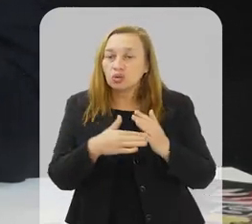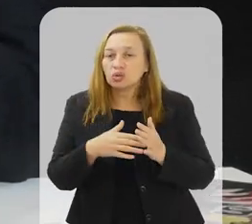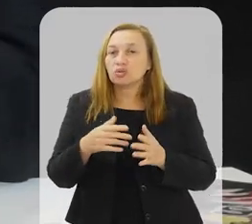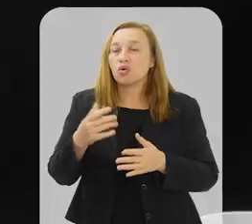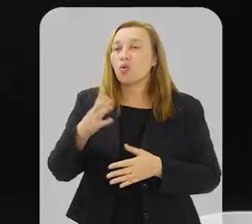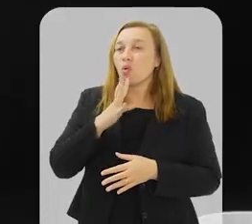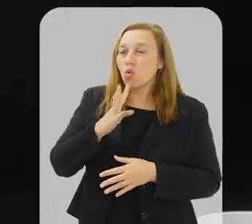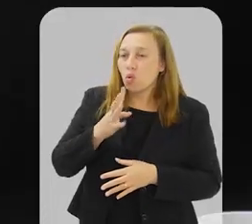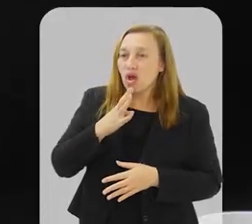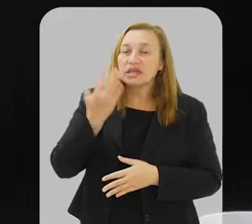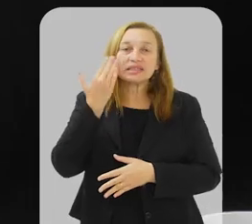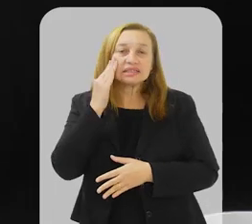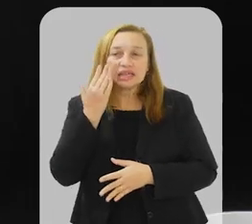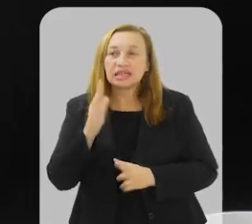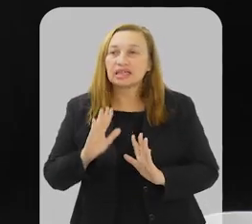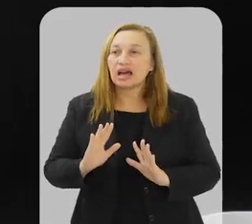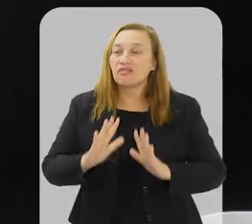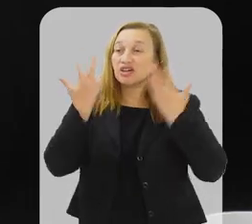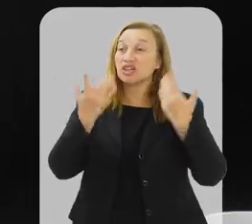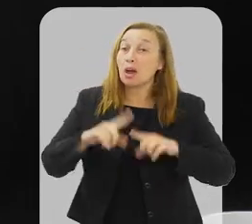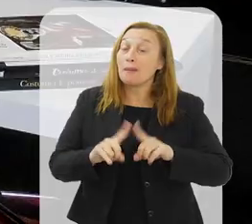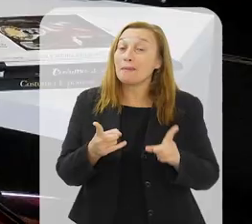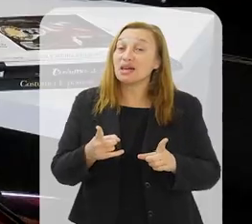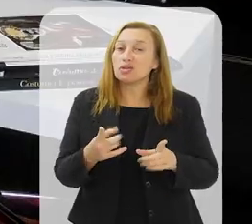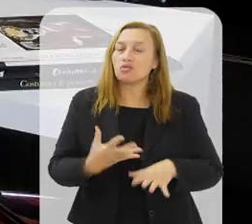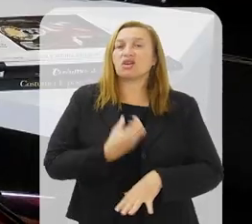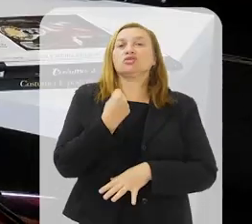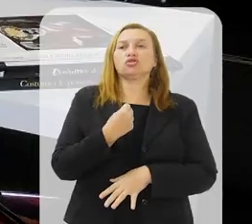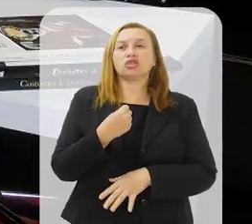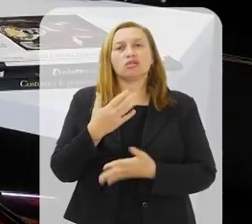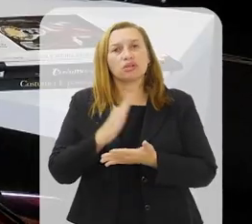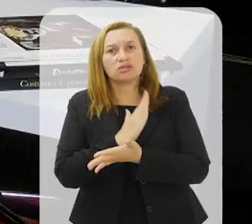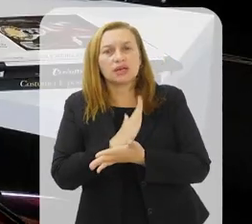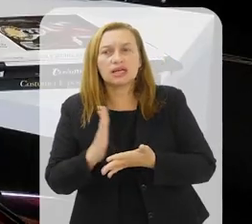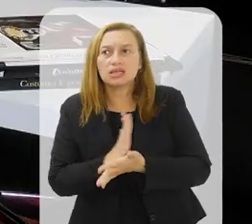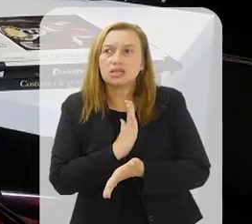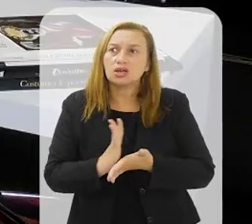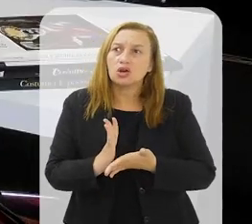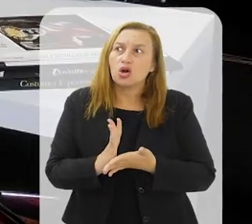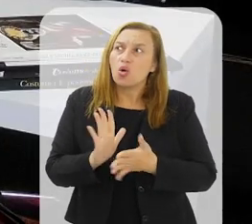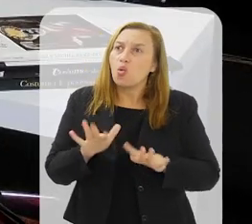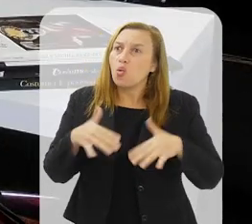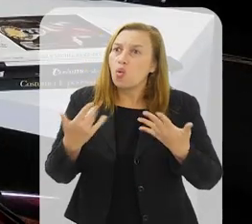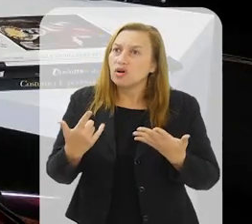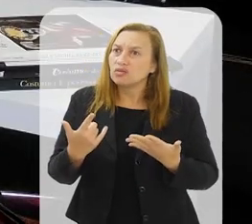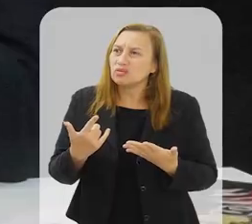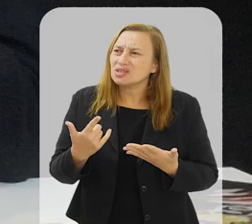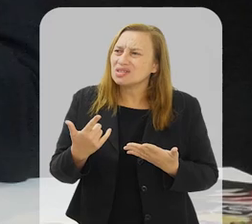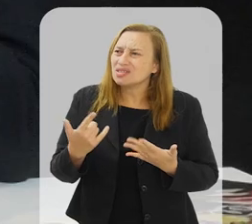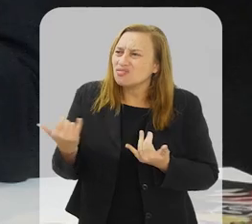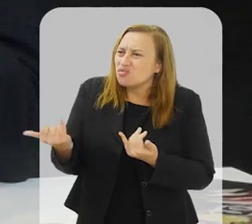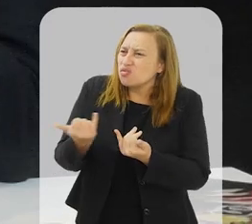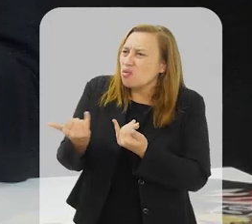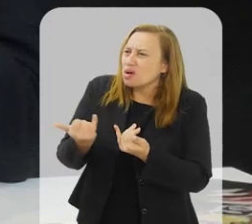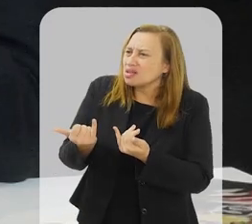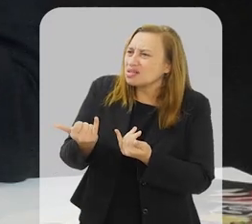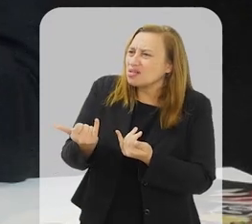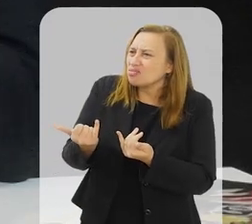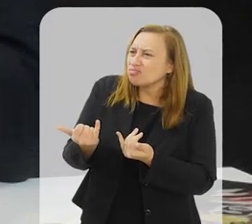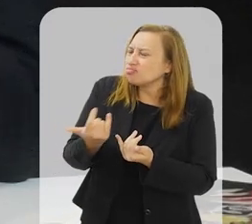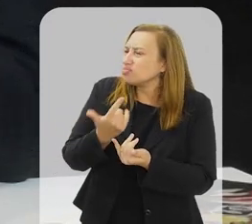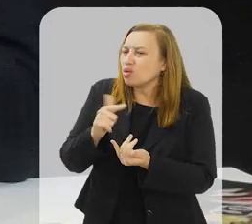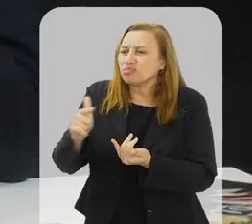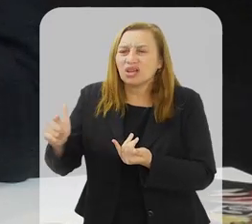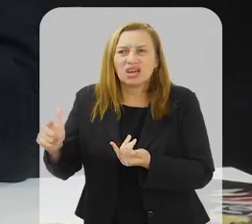todo mundo entende a mecânica da festa mas eu fico às vezes muito assustado quando você tem uma desinformação